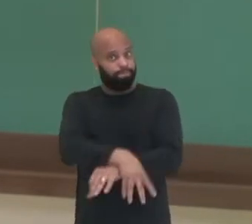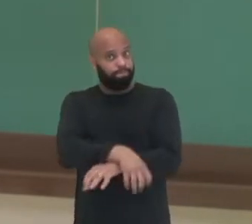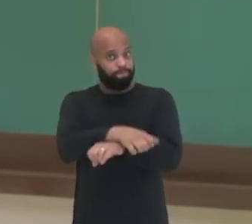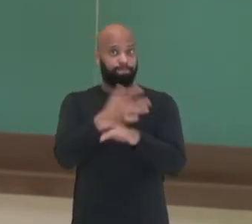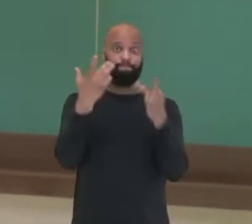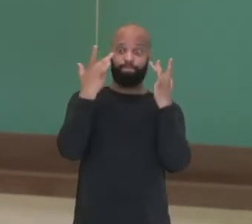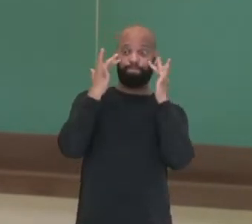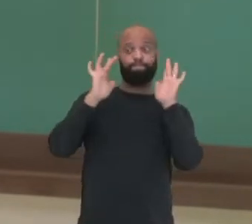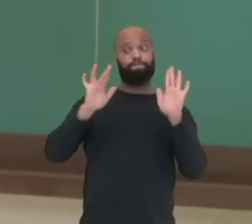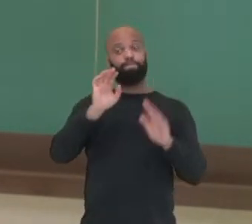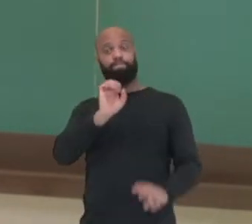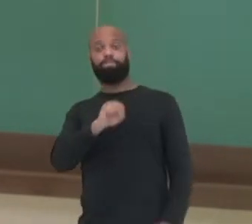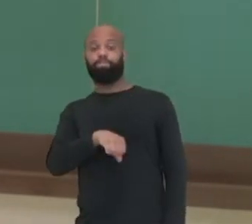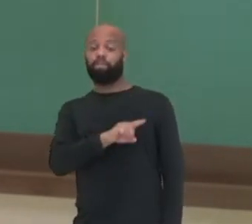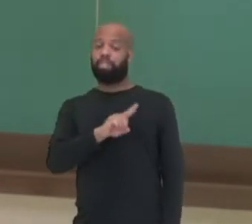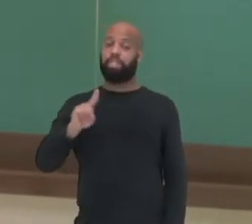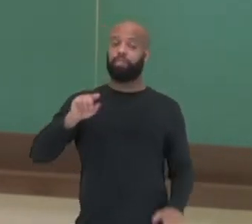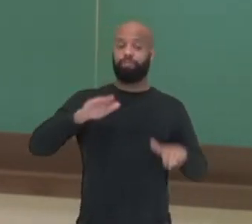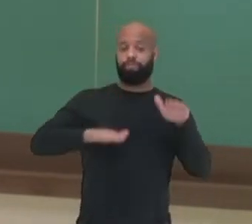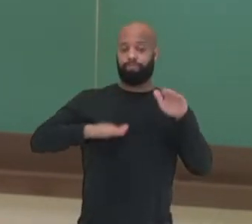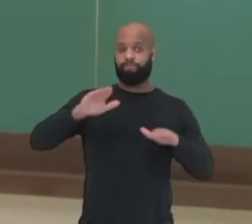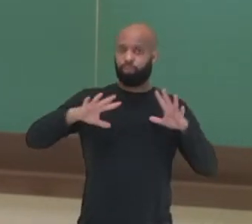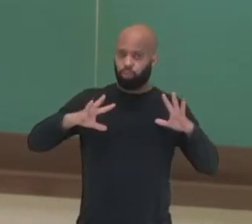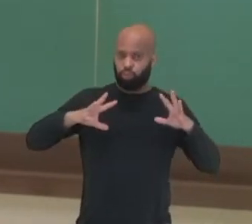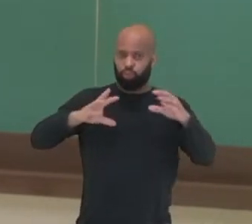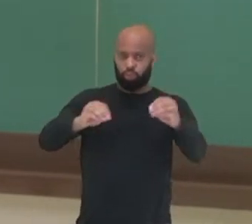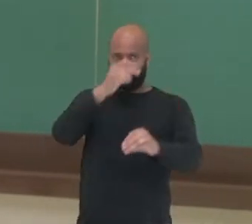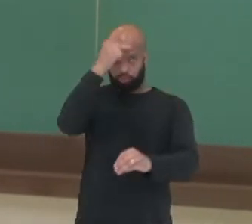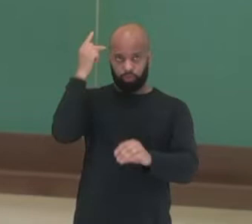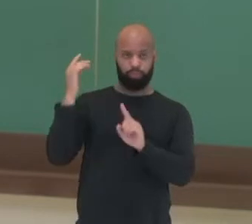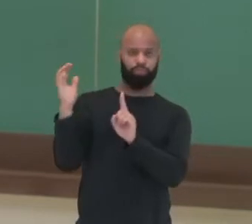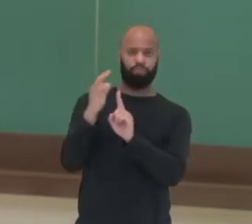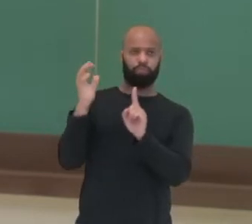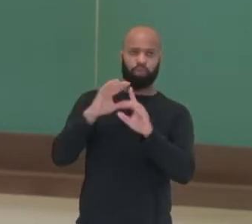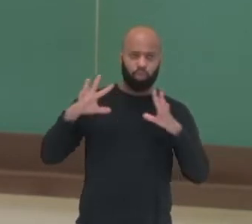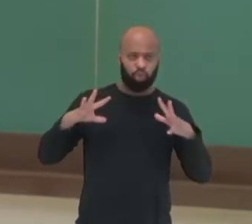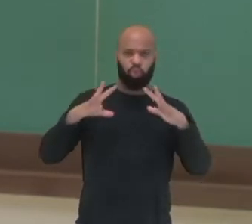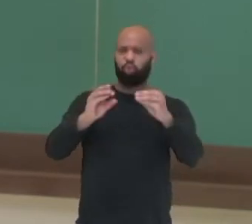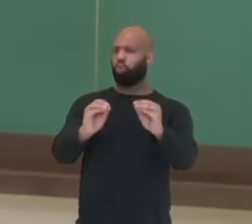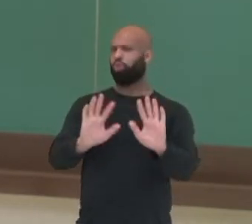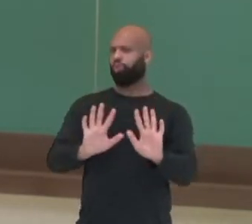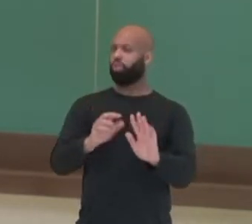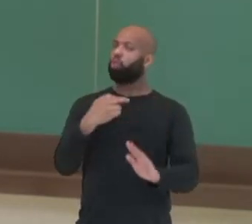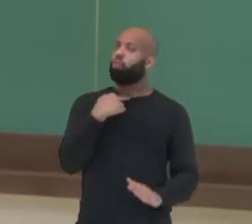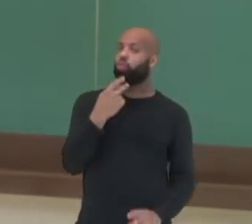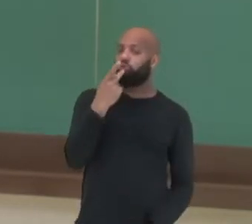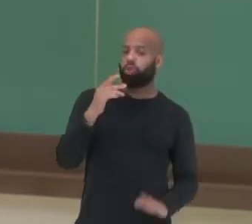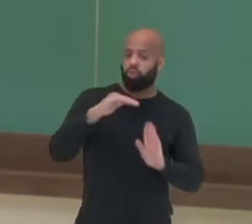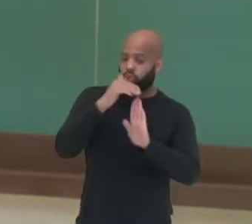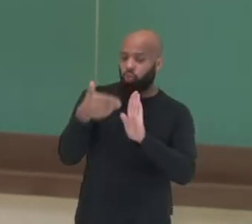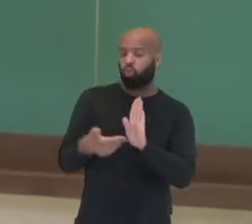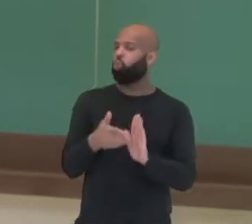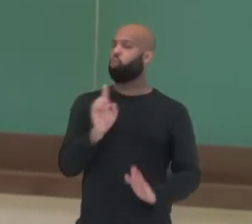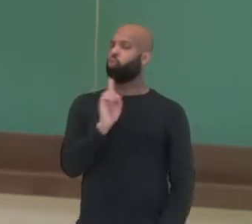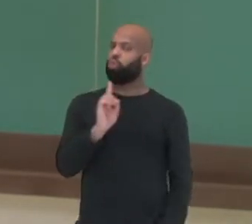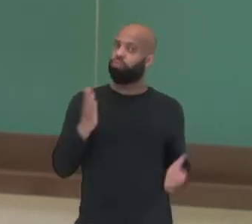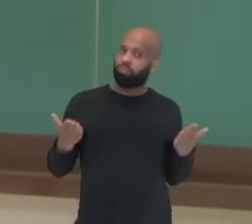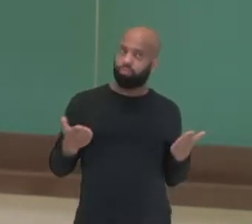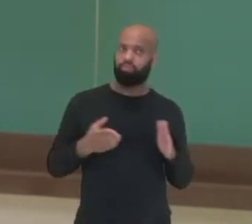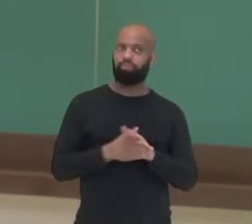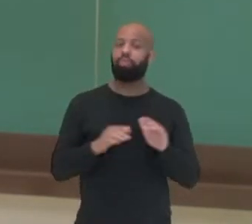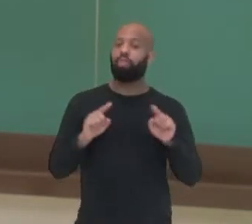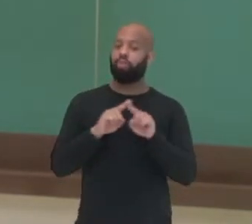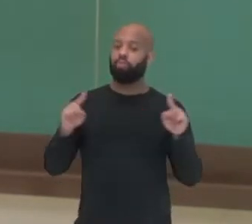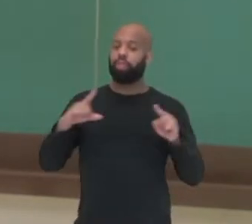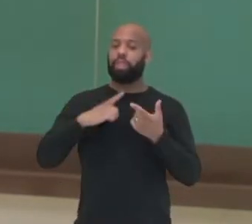Talvez. Ou não? Todas as pessoas são influenciadas pela mídia? A gente não pode dizer que todas as pessoas são influenciadas pela mídia.